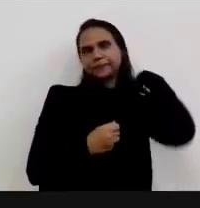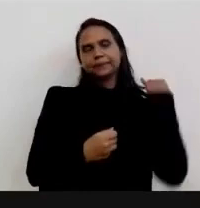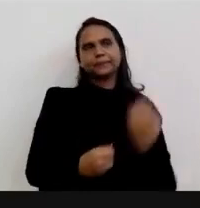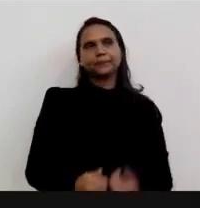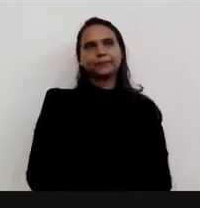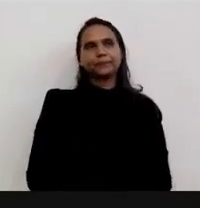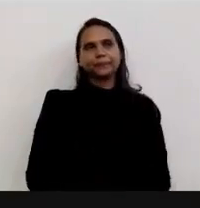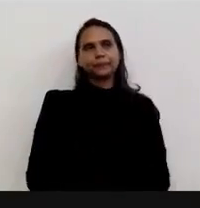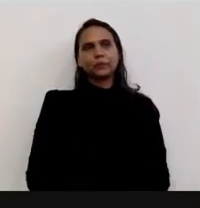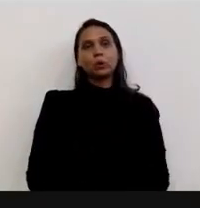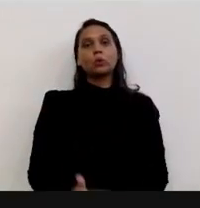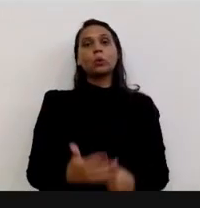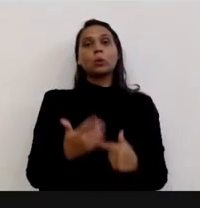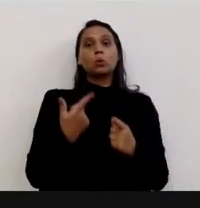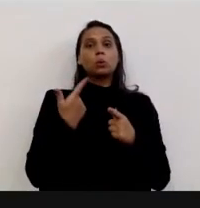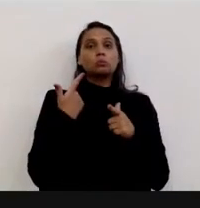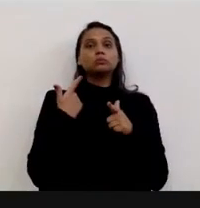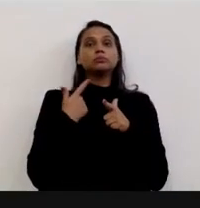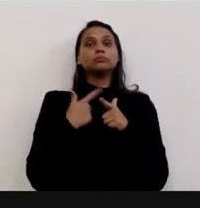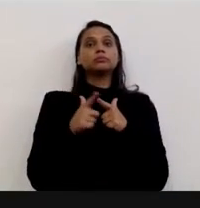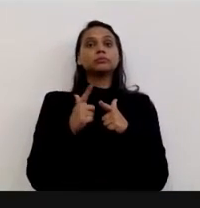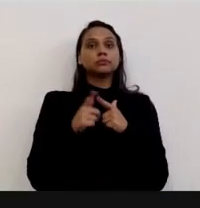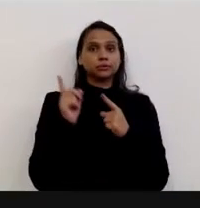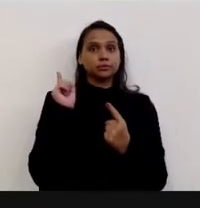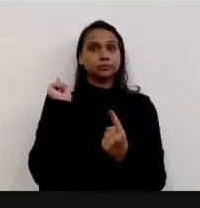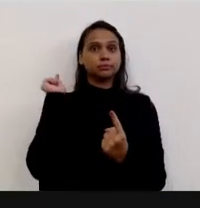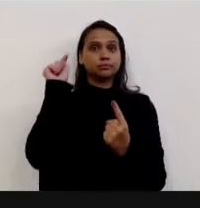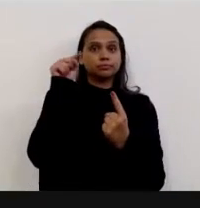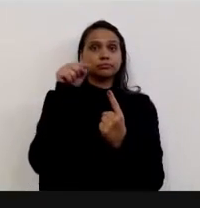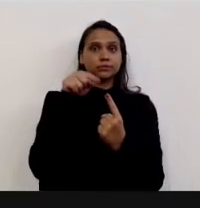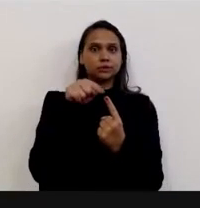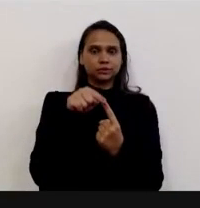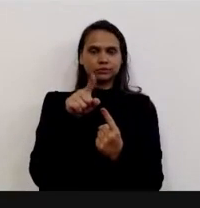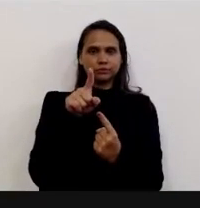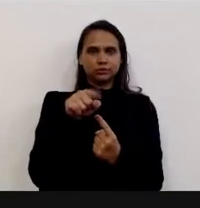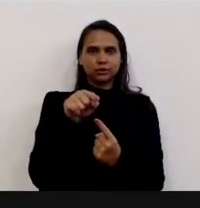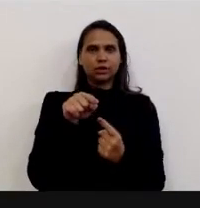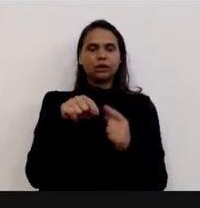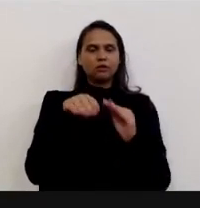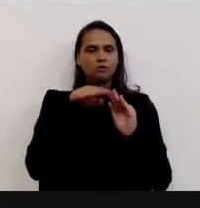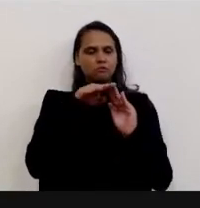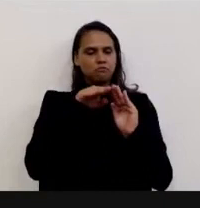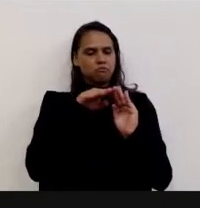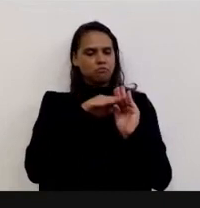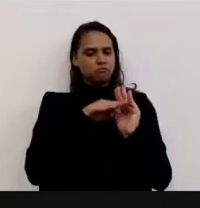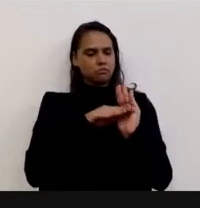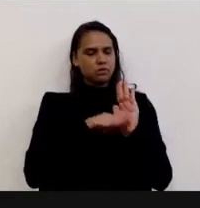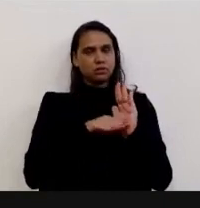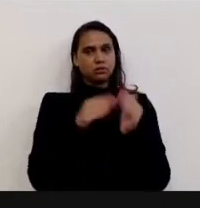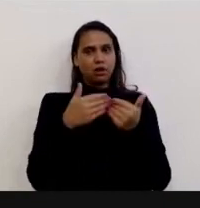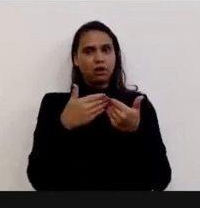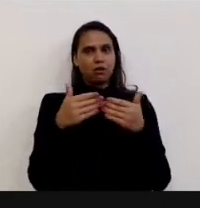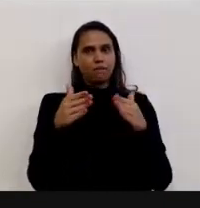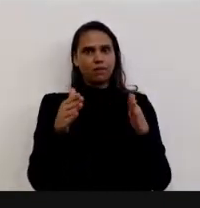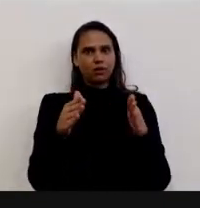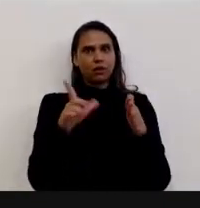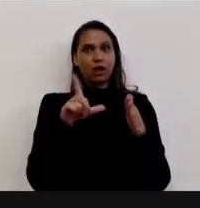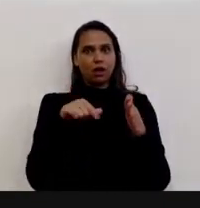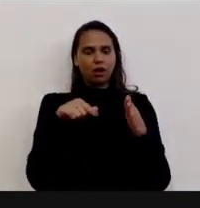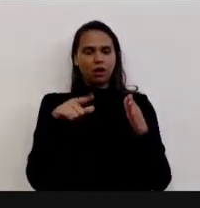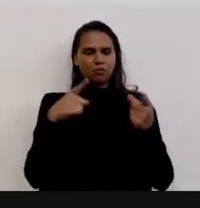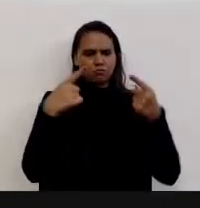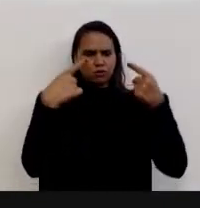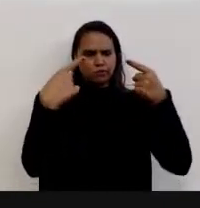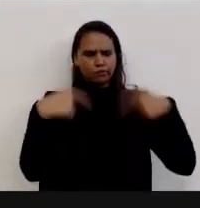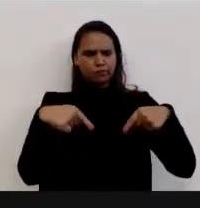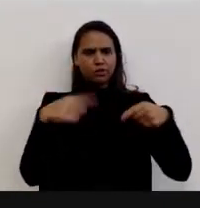Então, um problema objetivo aqui, em parte devido ao nosso sistema eleitoral de lista aberta, né, você tem uma competição que é tanto dentro da